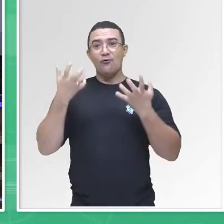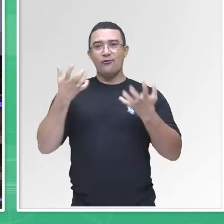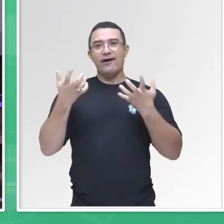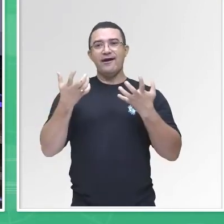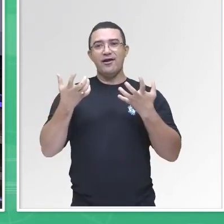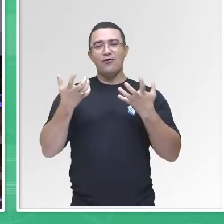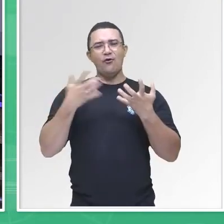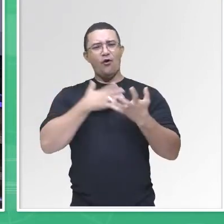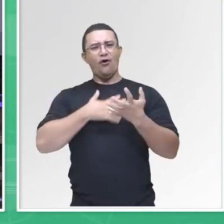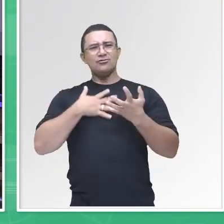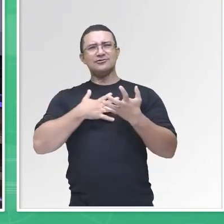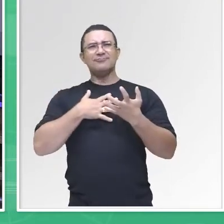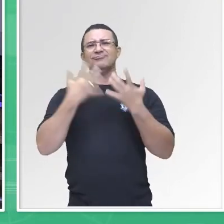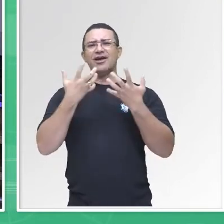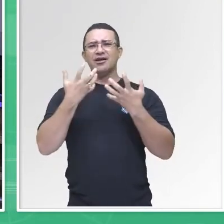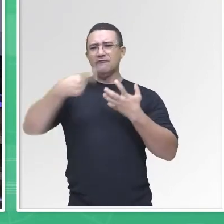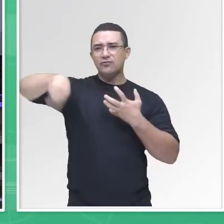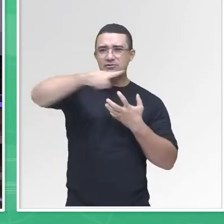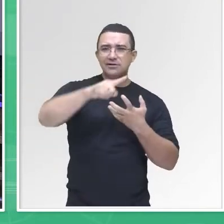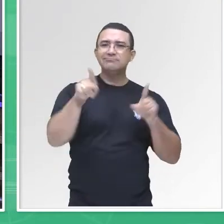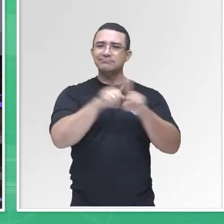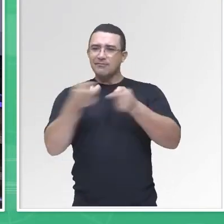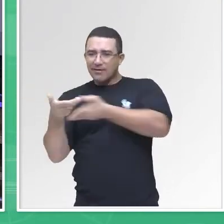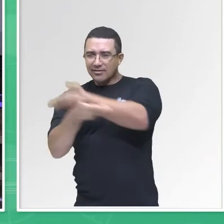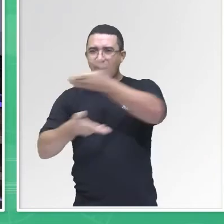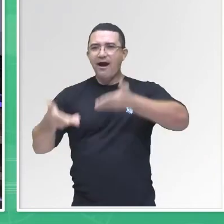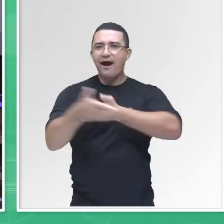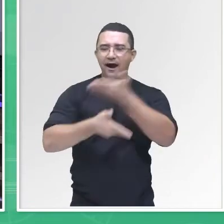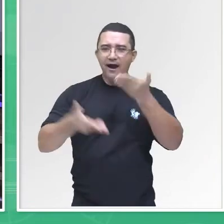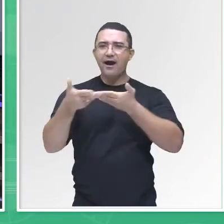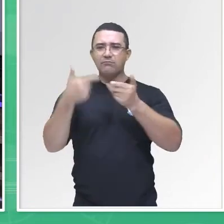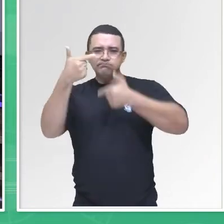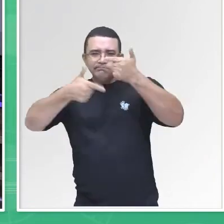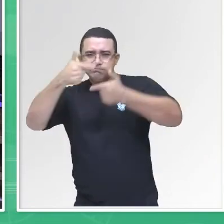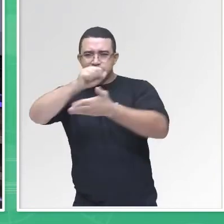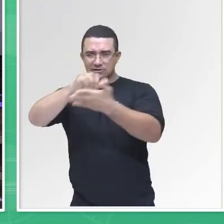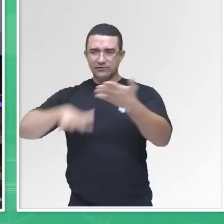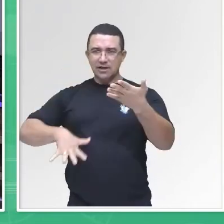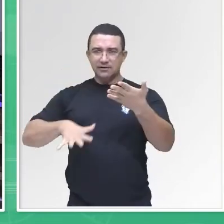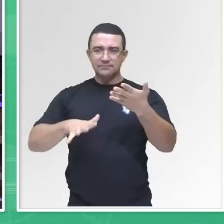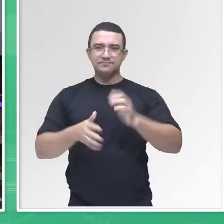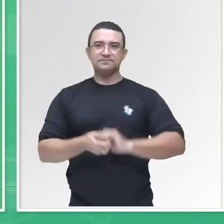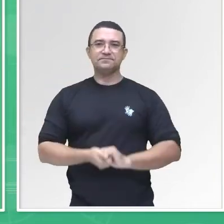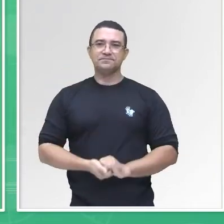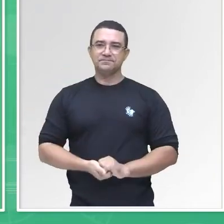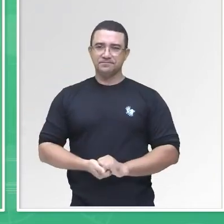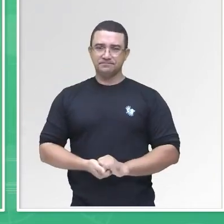convidá-los para a dinâmica local interativa que eu preparei aqui para vocês. Vamos lá?